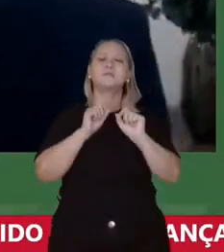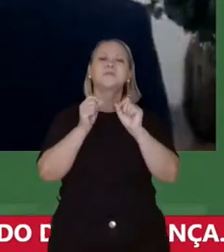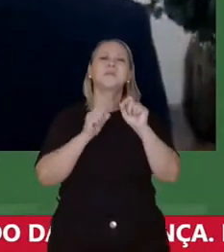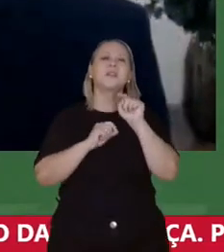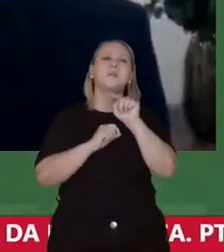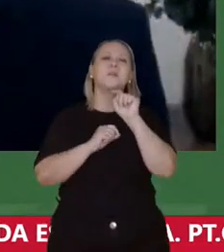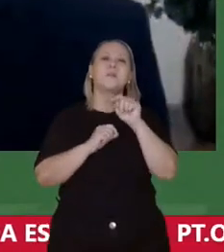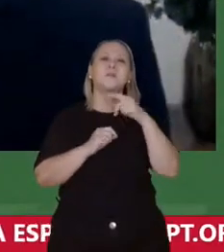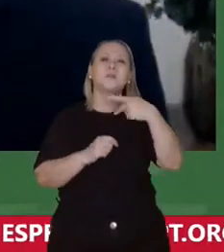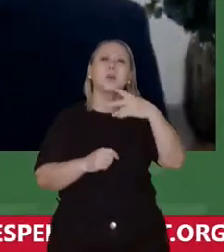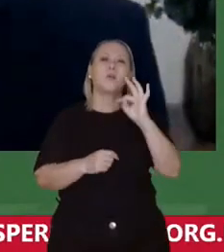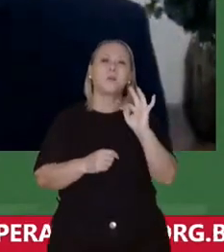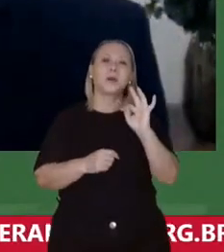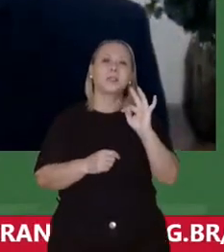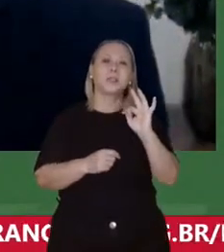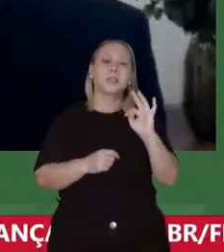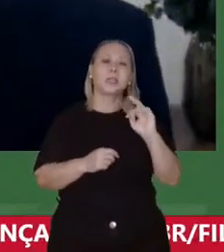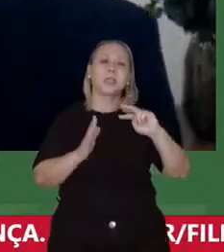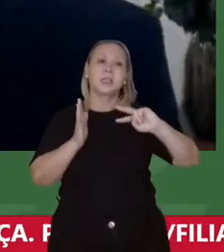o PT